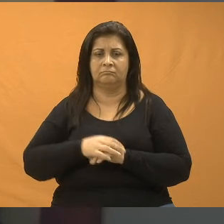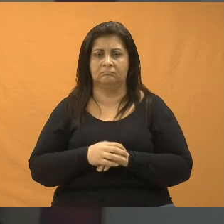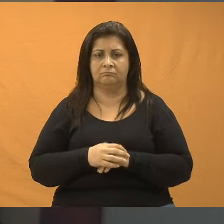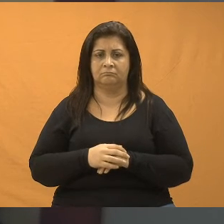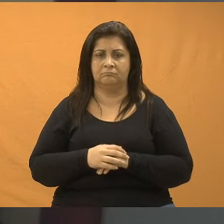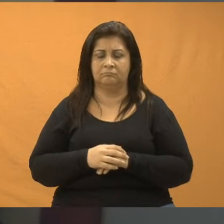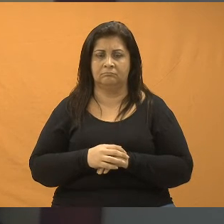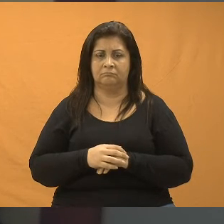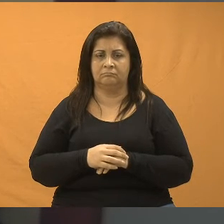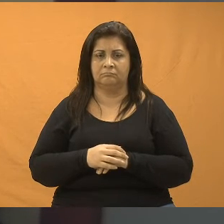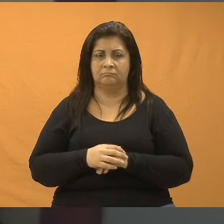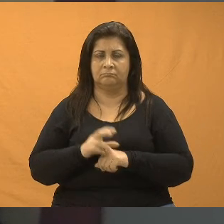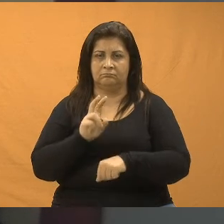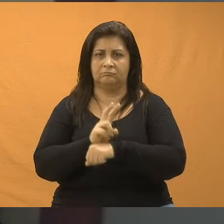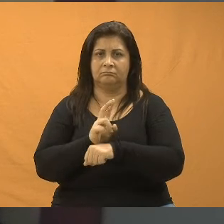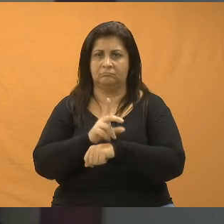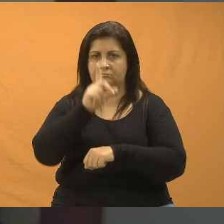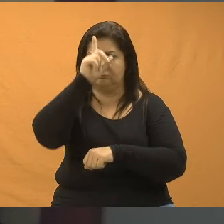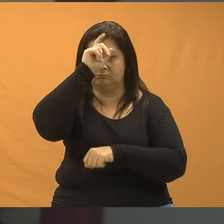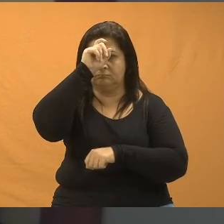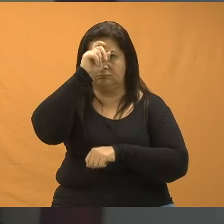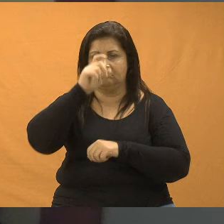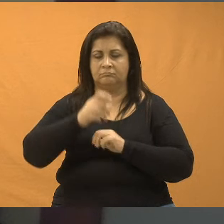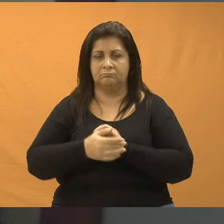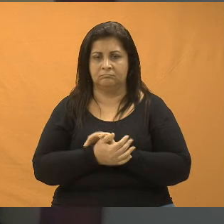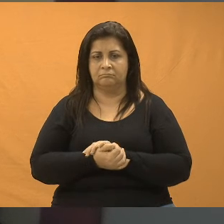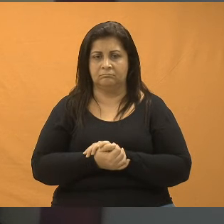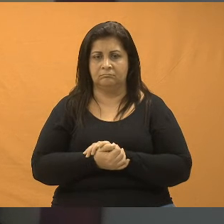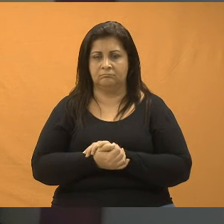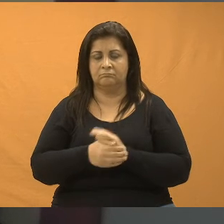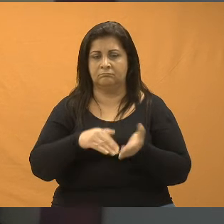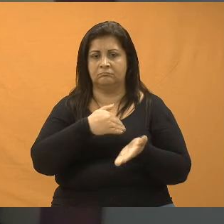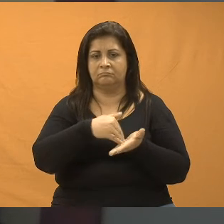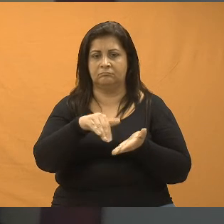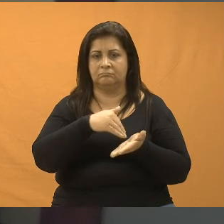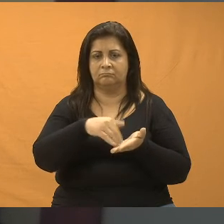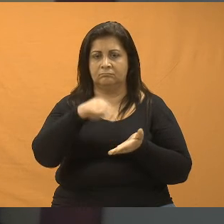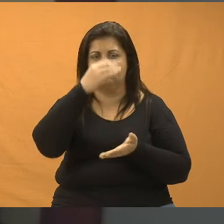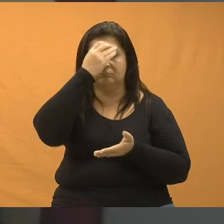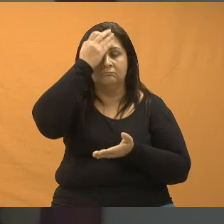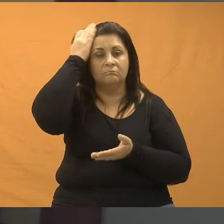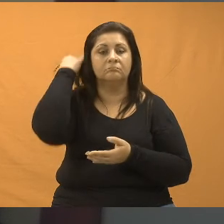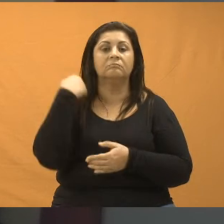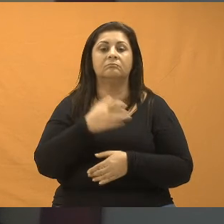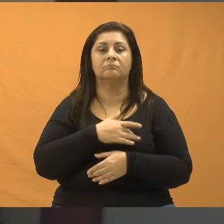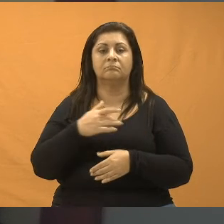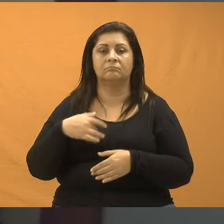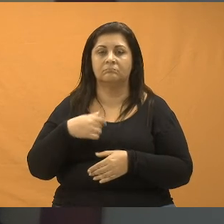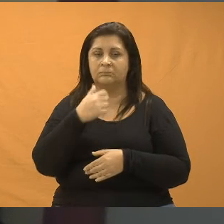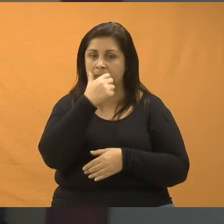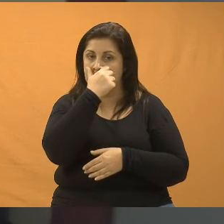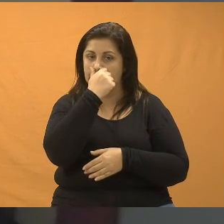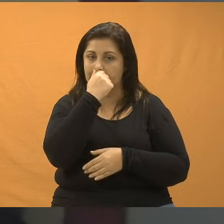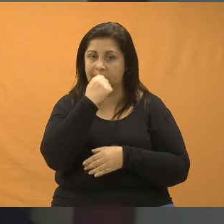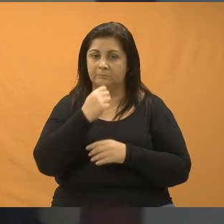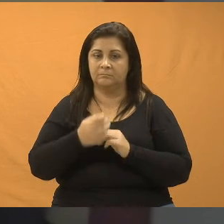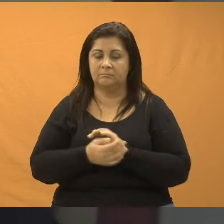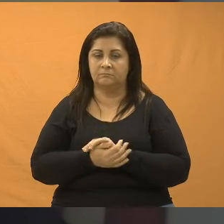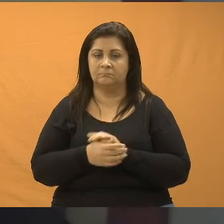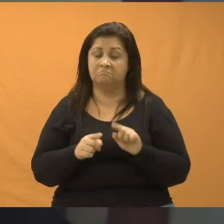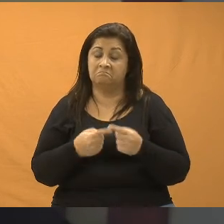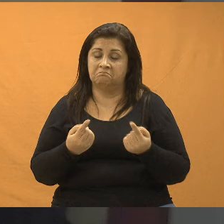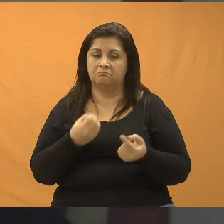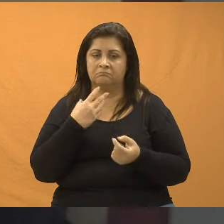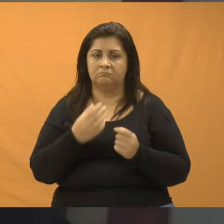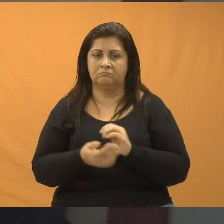superintendente da Santa Casa, a secretária da Saúde, mas tudo